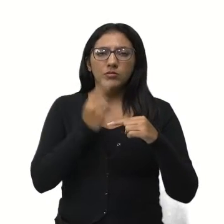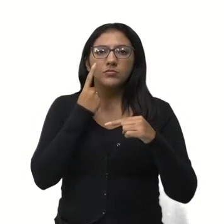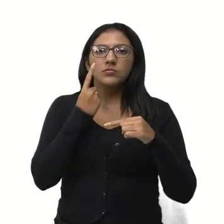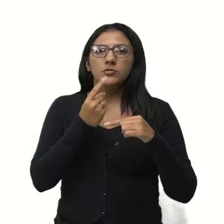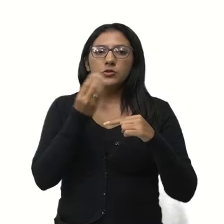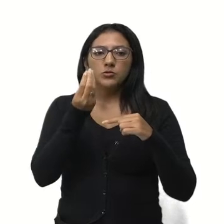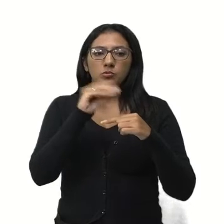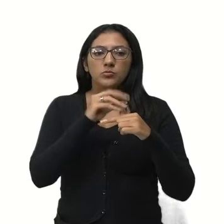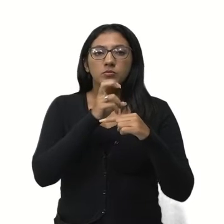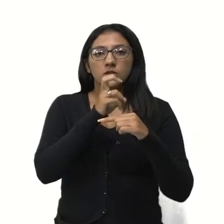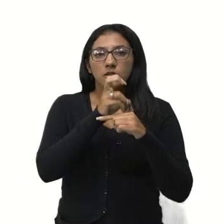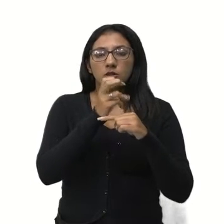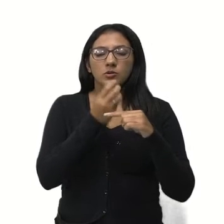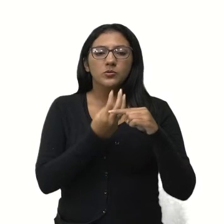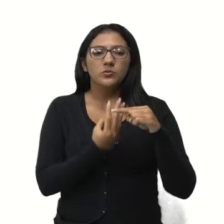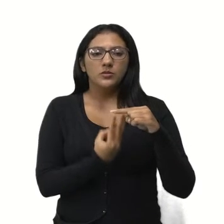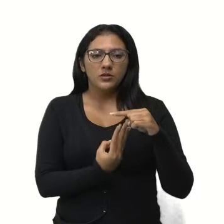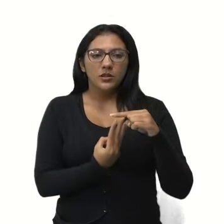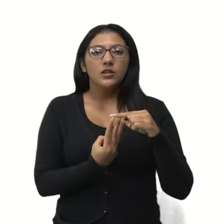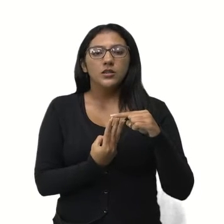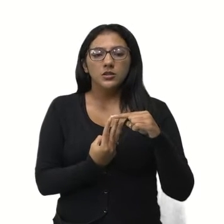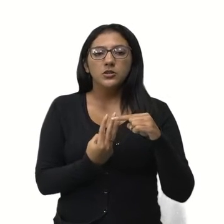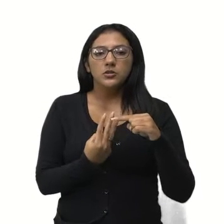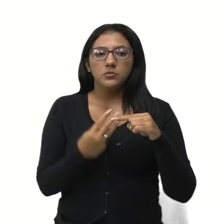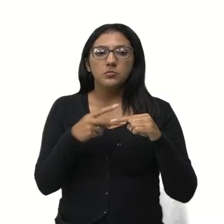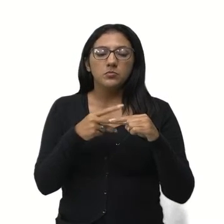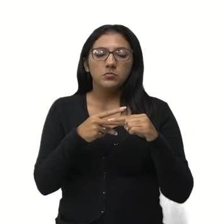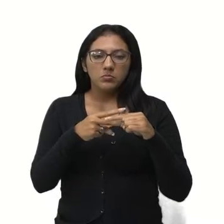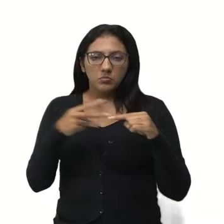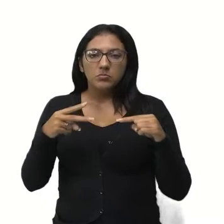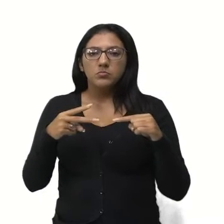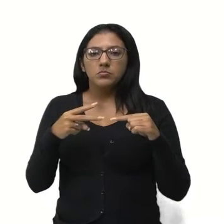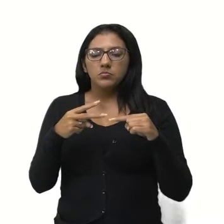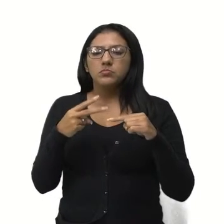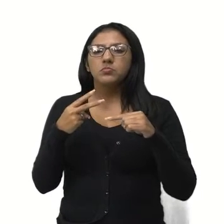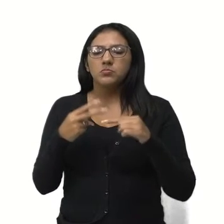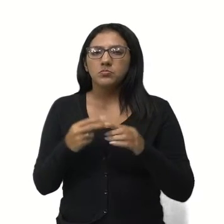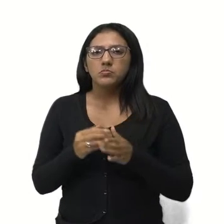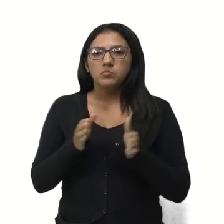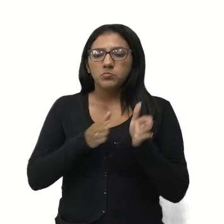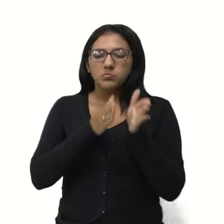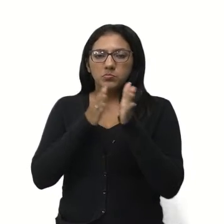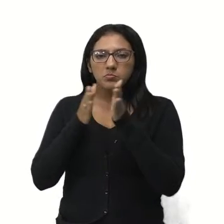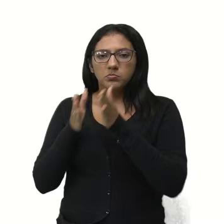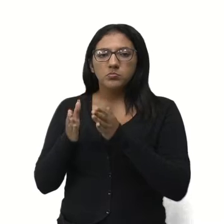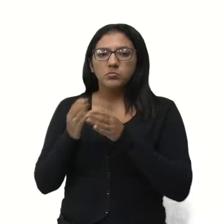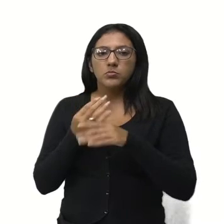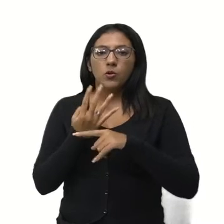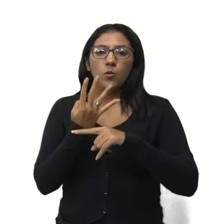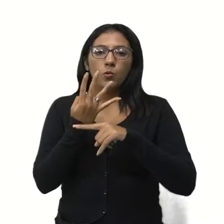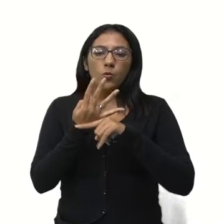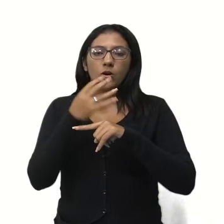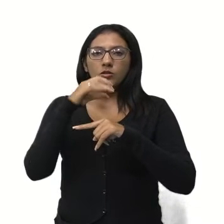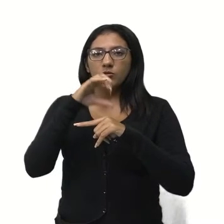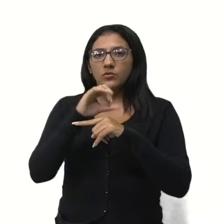né? 5 sobre 3, ou então 5 terços. E também